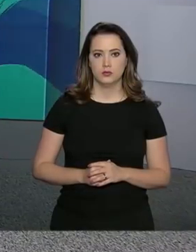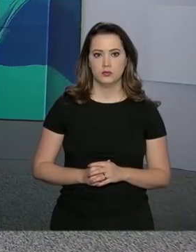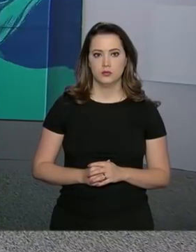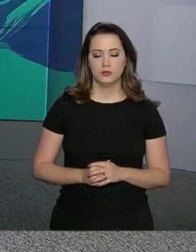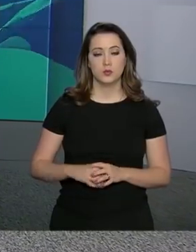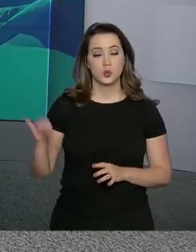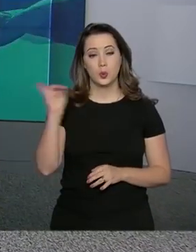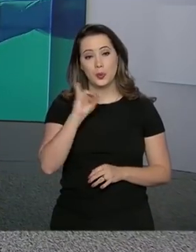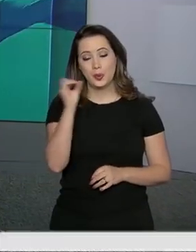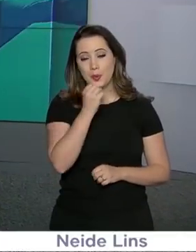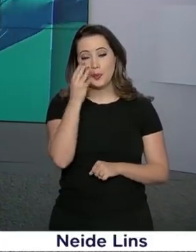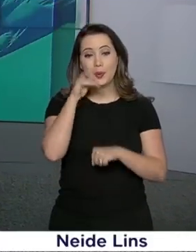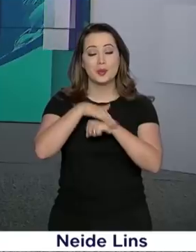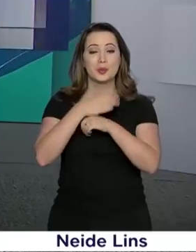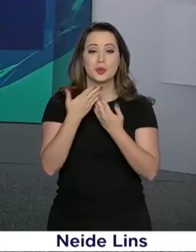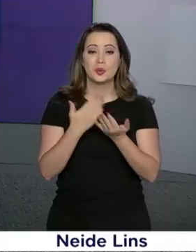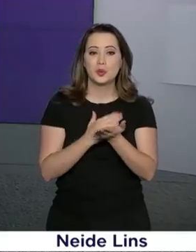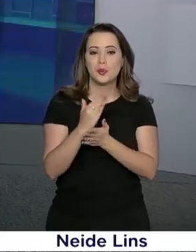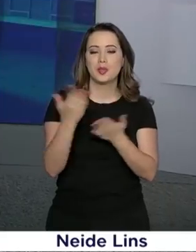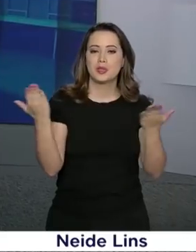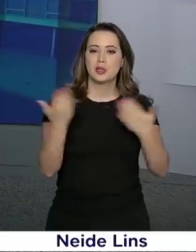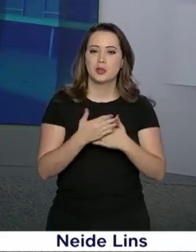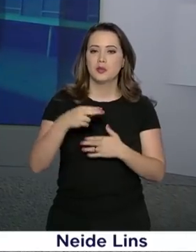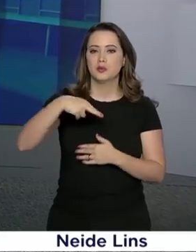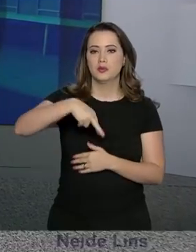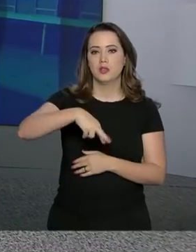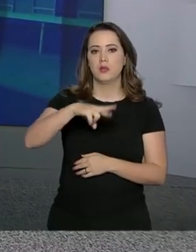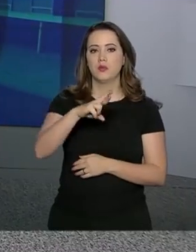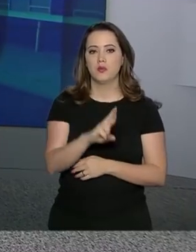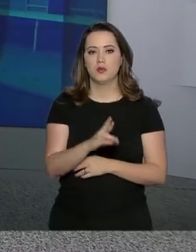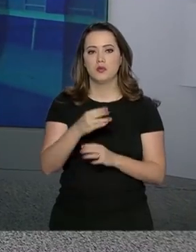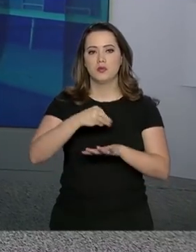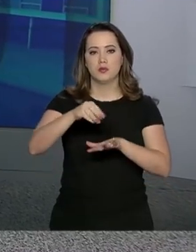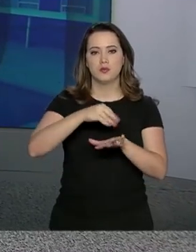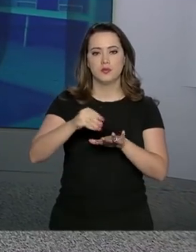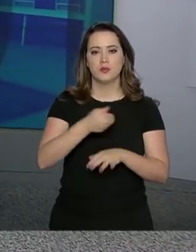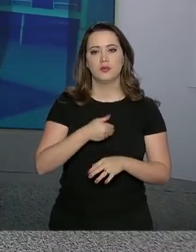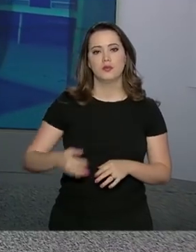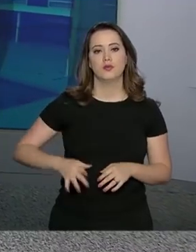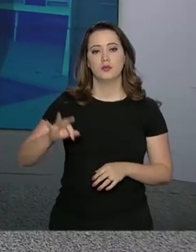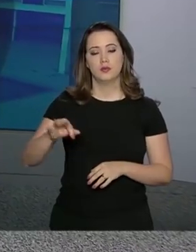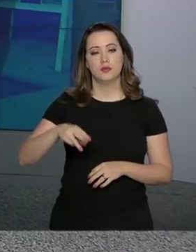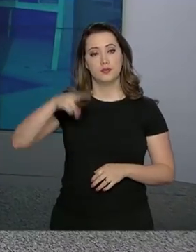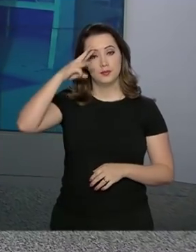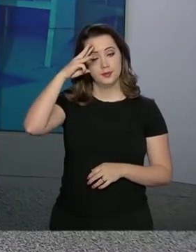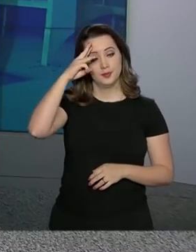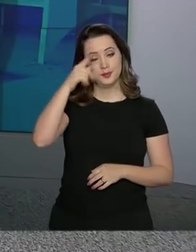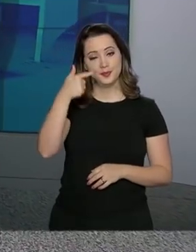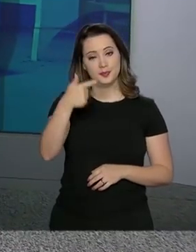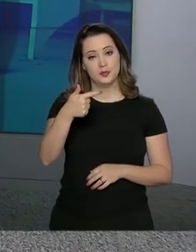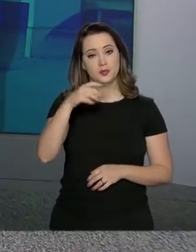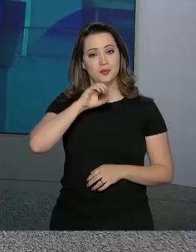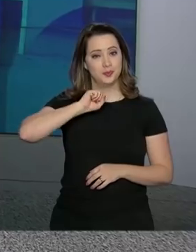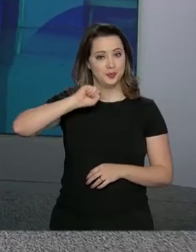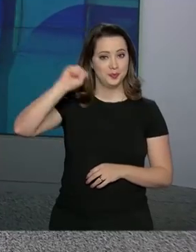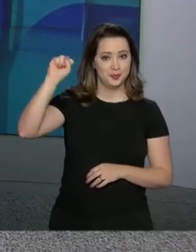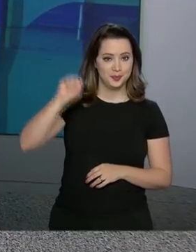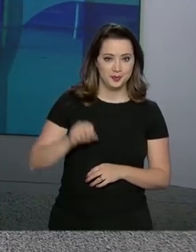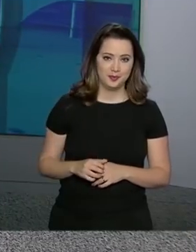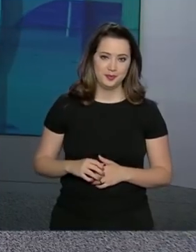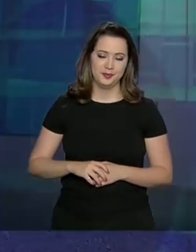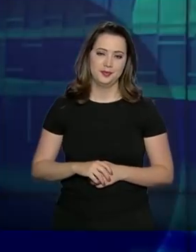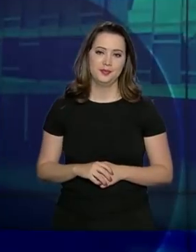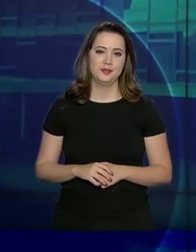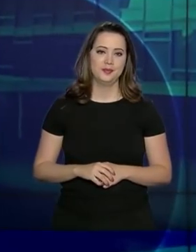Olá, boa noite. Começa agora o repórter NBR com as notícias do governo federal desta terça-feira, 2 de